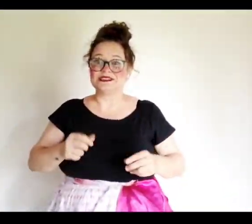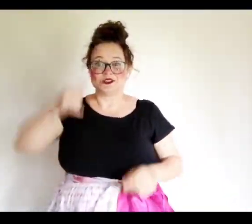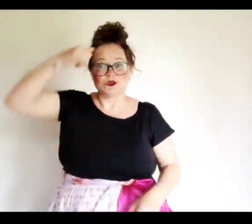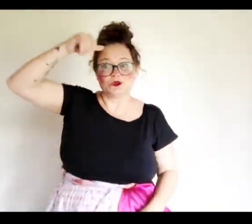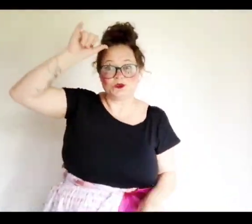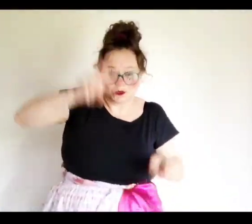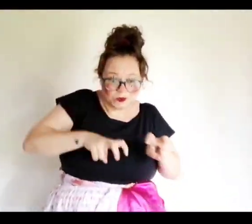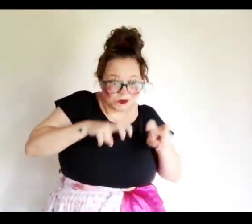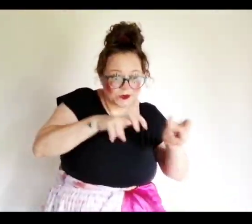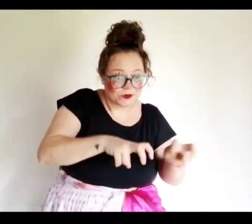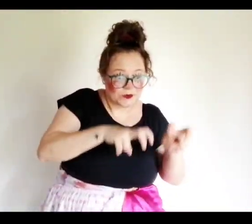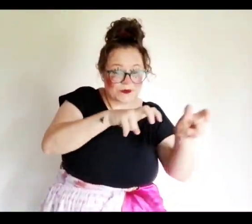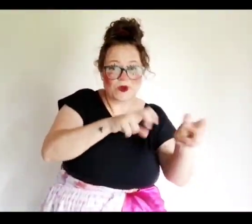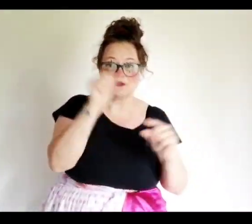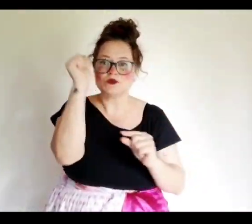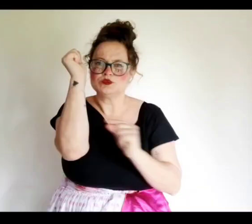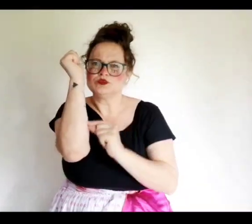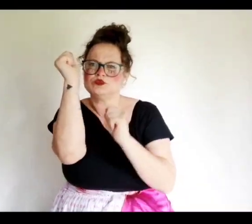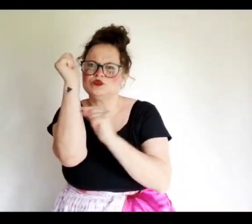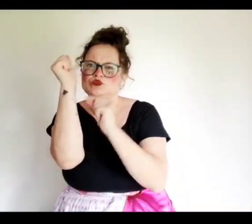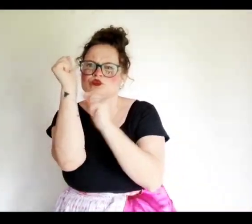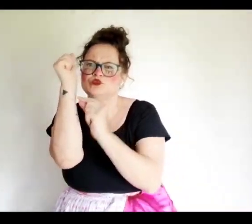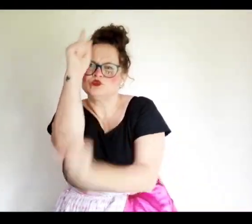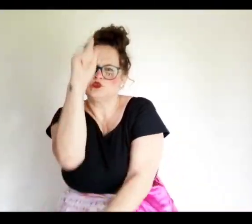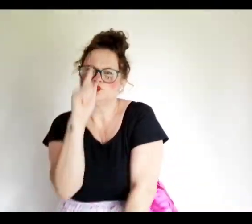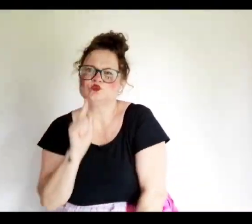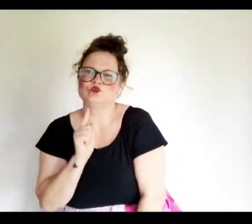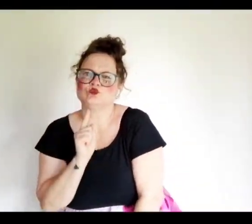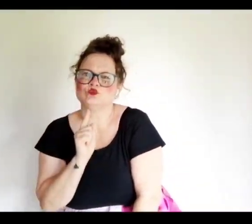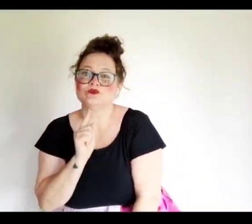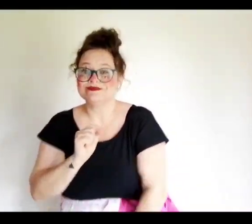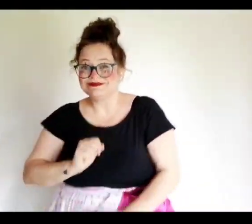marmelo. Sítio do Pica-Pau